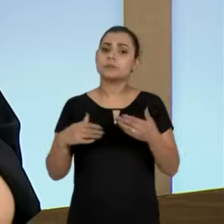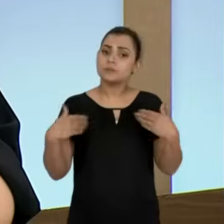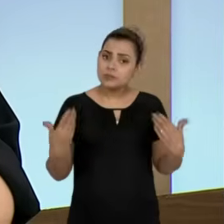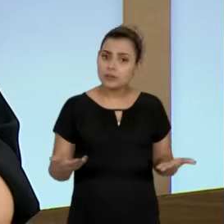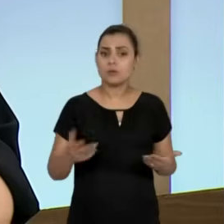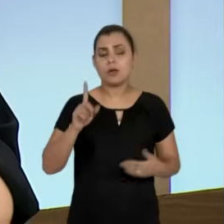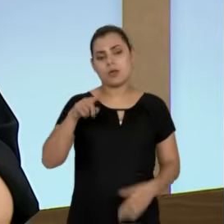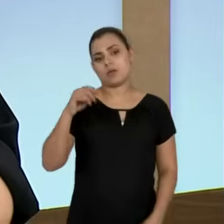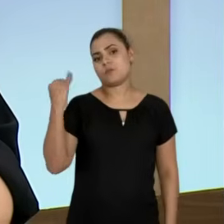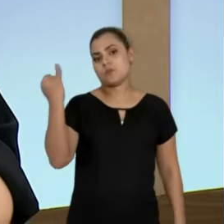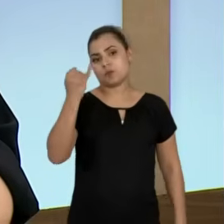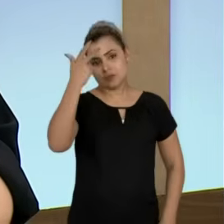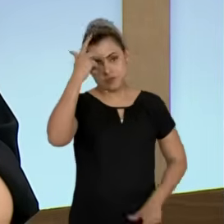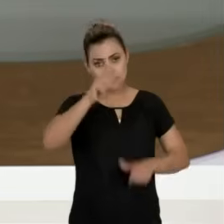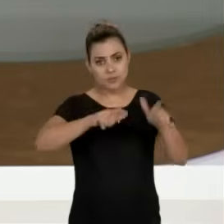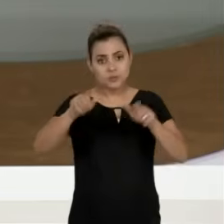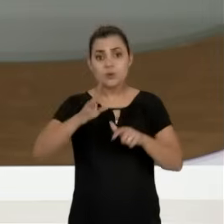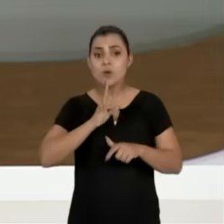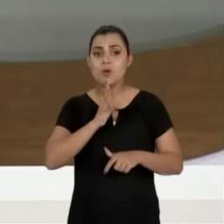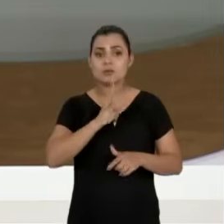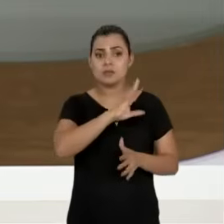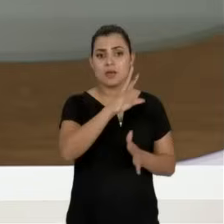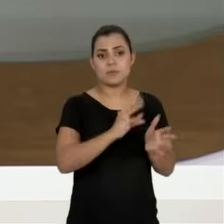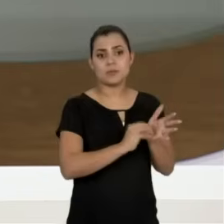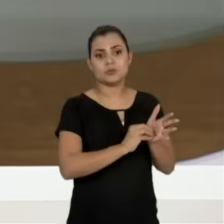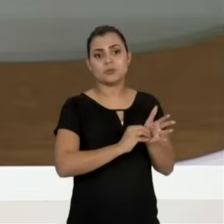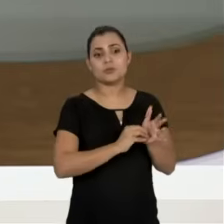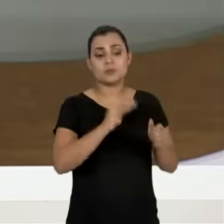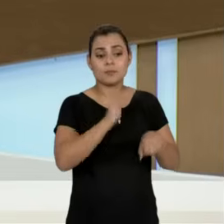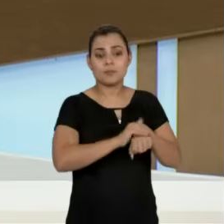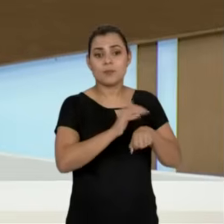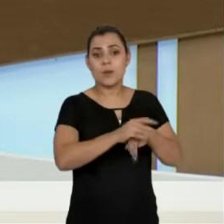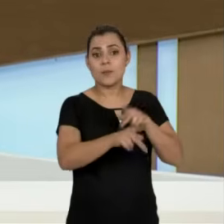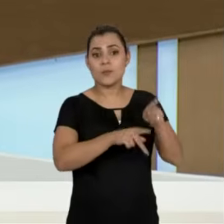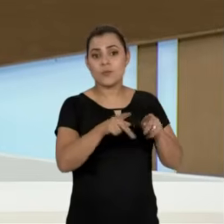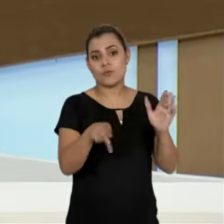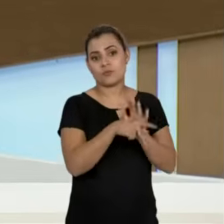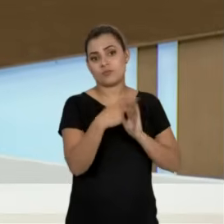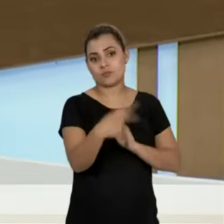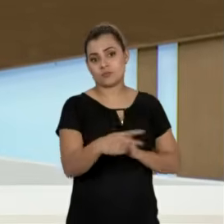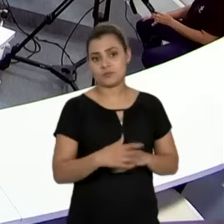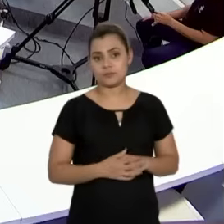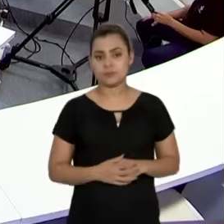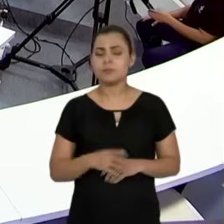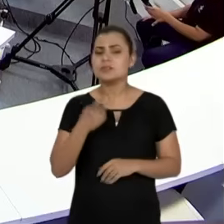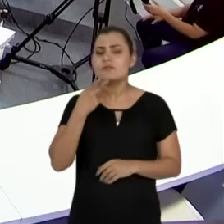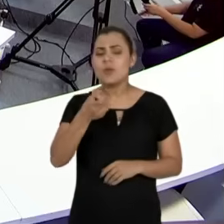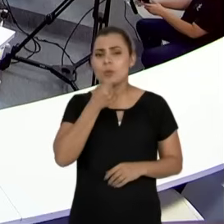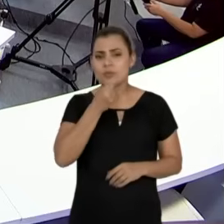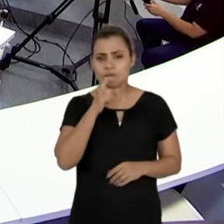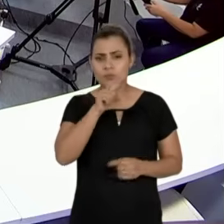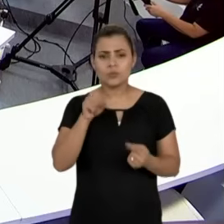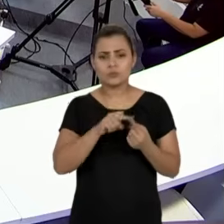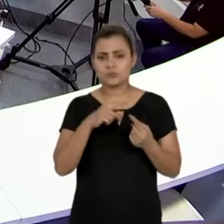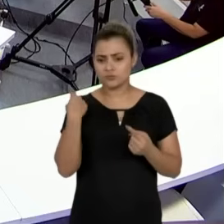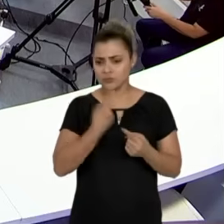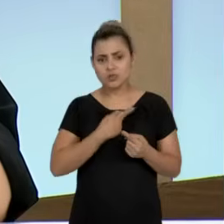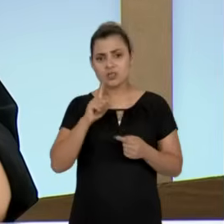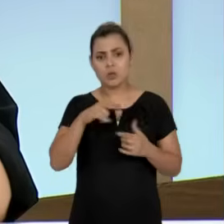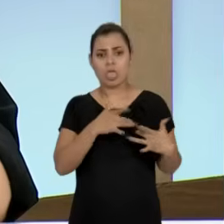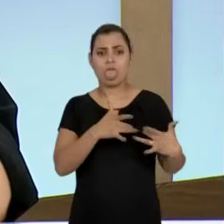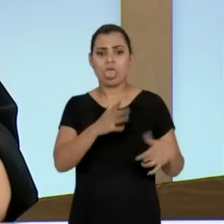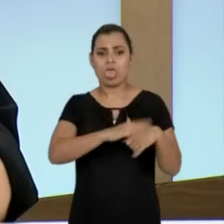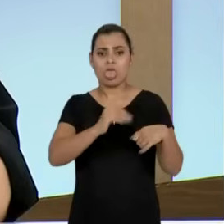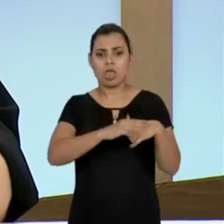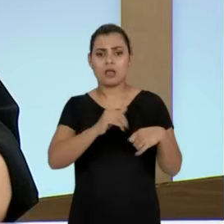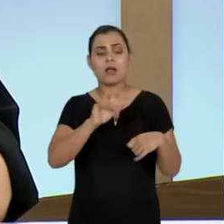acho importante que as pessoas conheçam a Amazônia pelos amazônidas, né? Doutor, o senhor falou uma vez numa entrevista que o objetivo de vocês não era fazer caridade, fazer